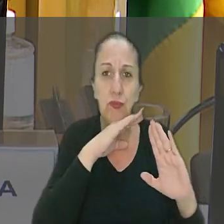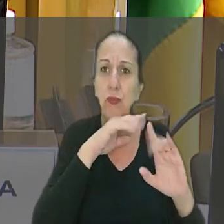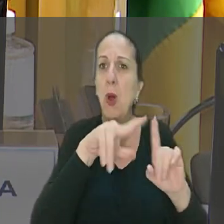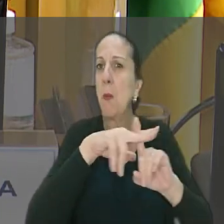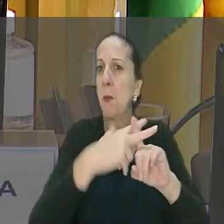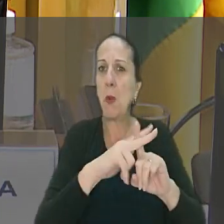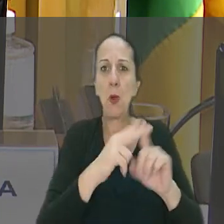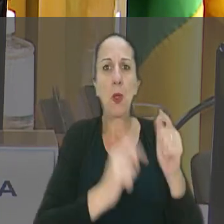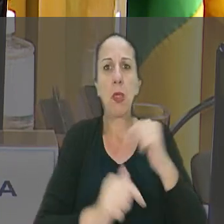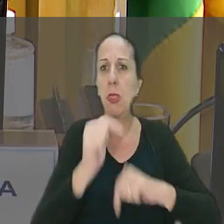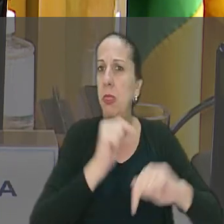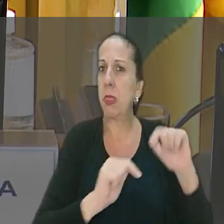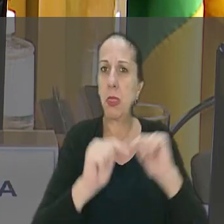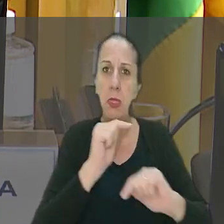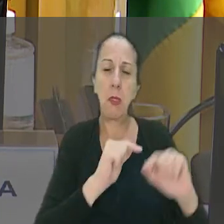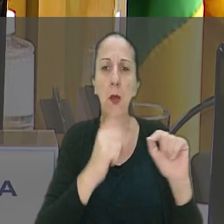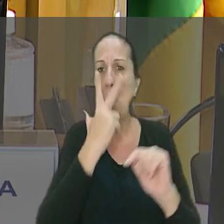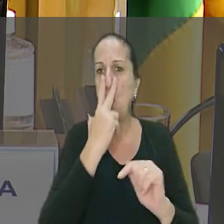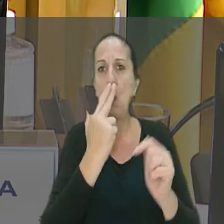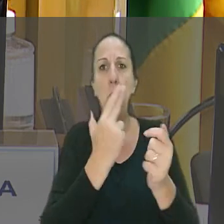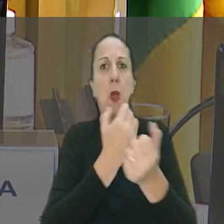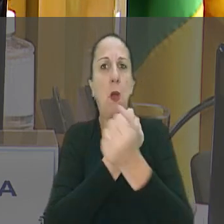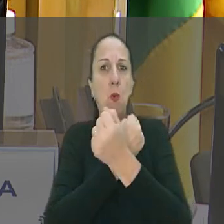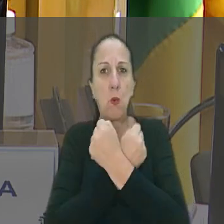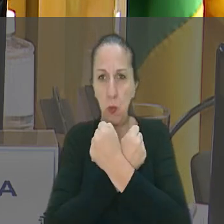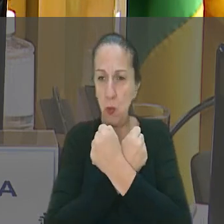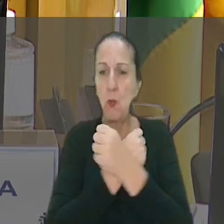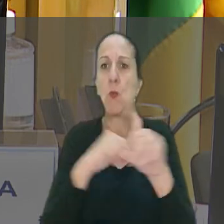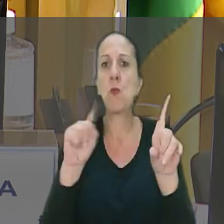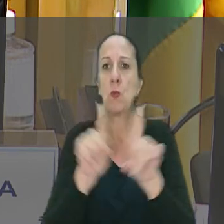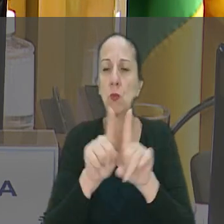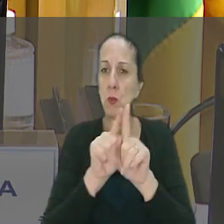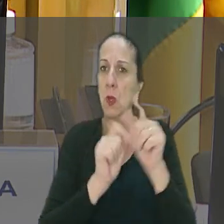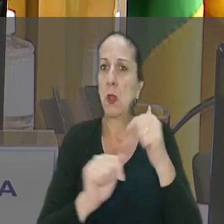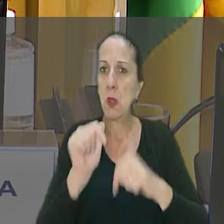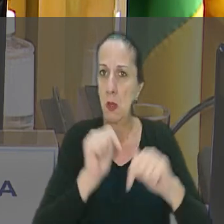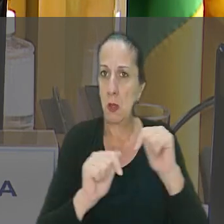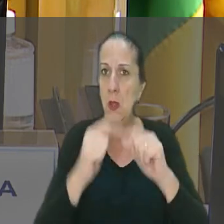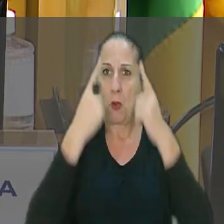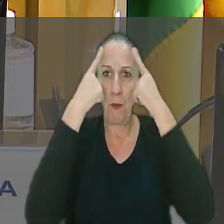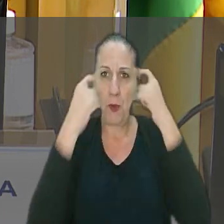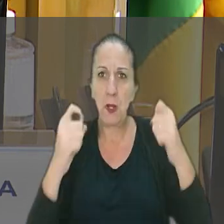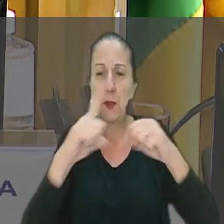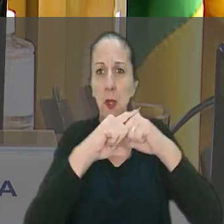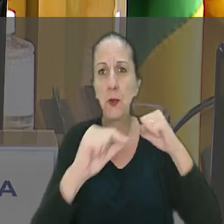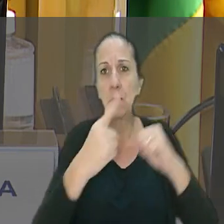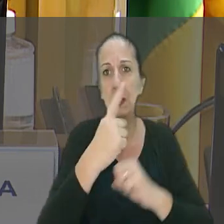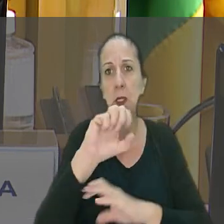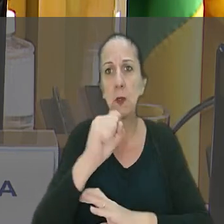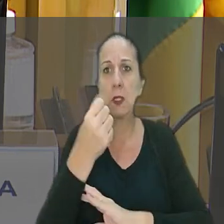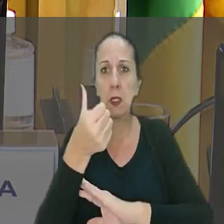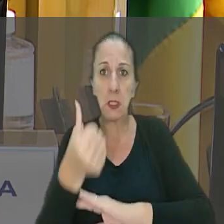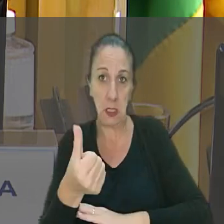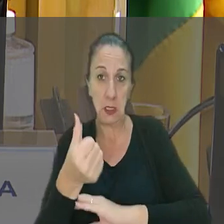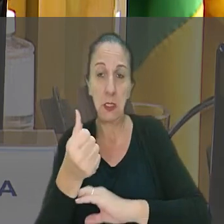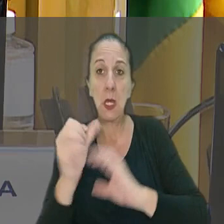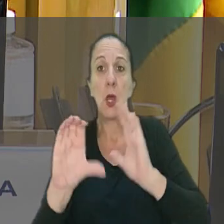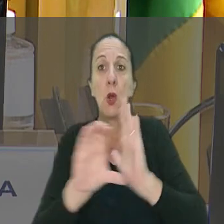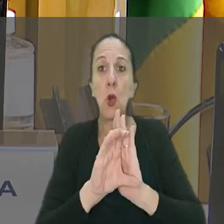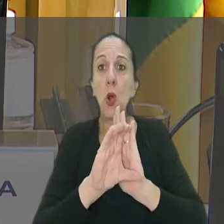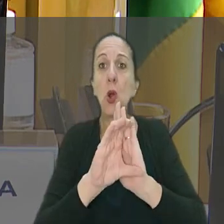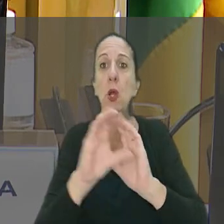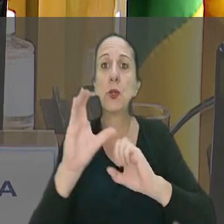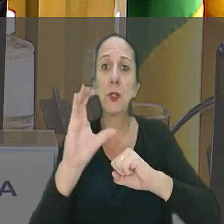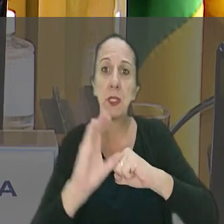irregulares, manutenção de trabalhadores em condições análogas às de escravo, por violação do artigo 186 do Código